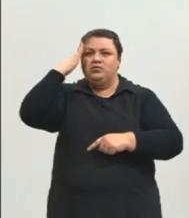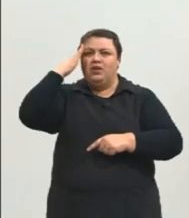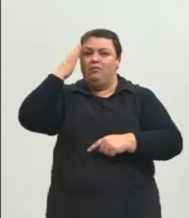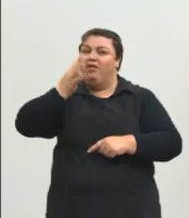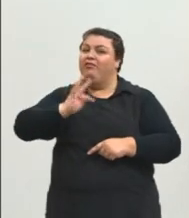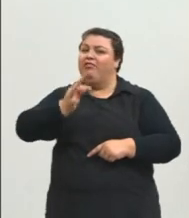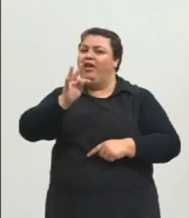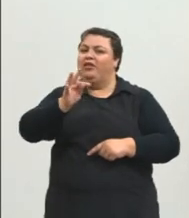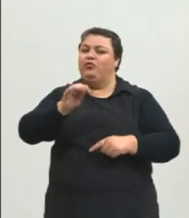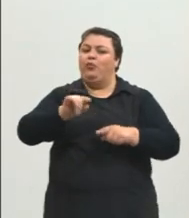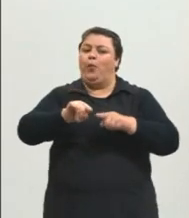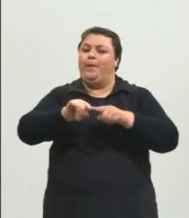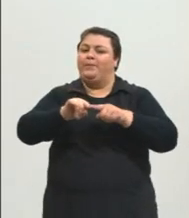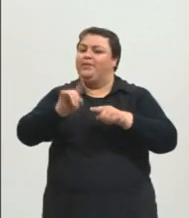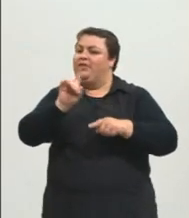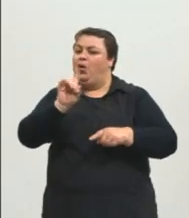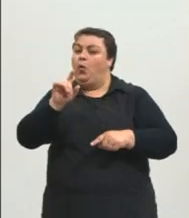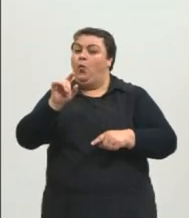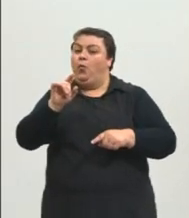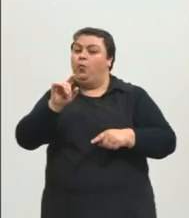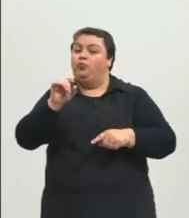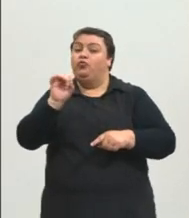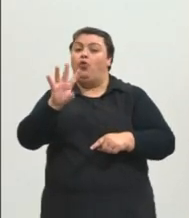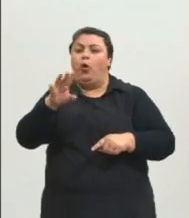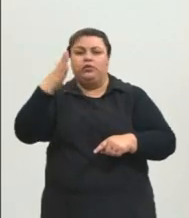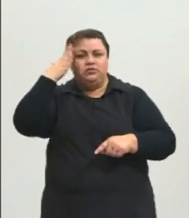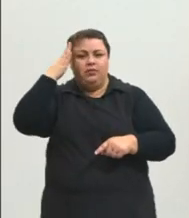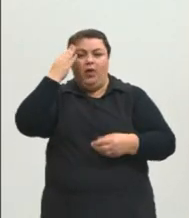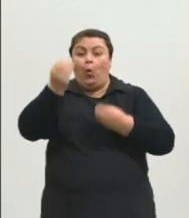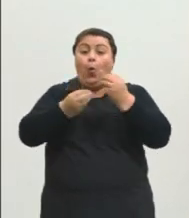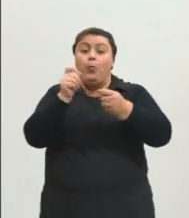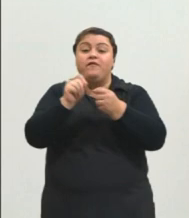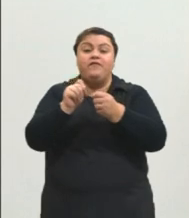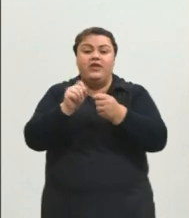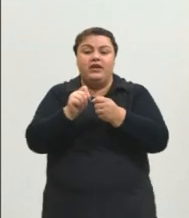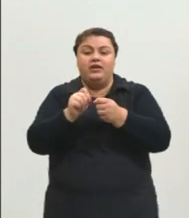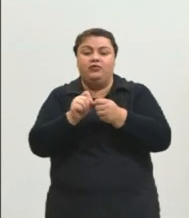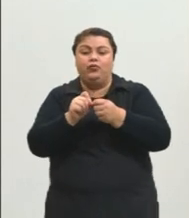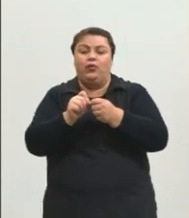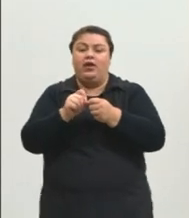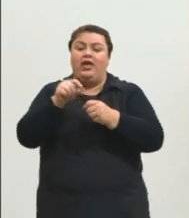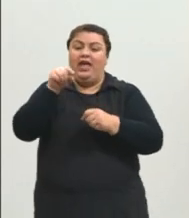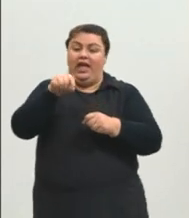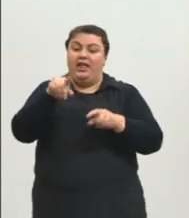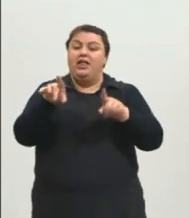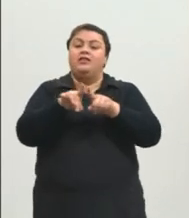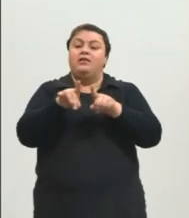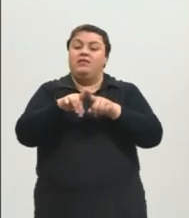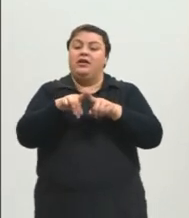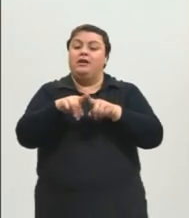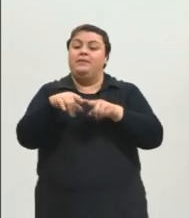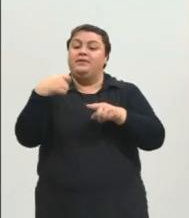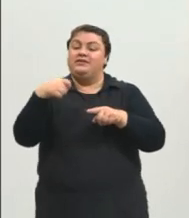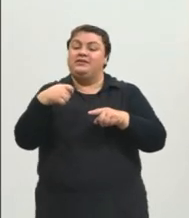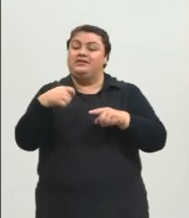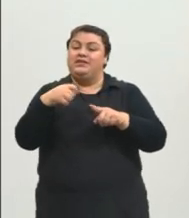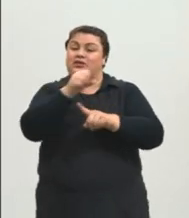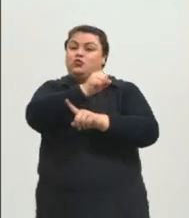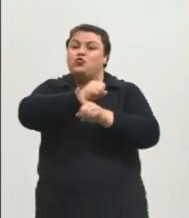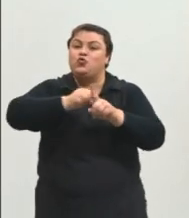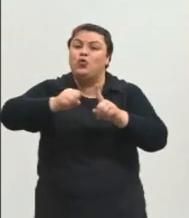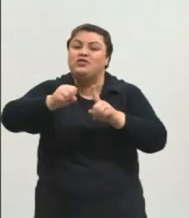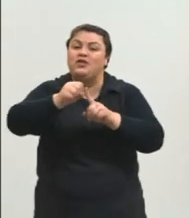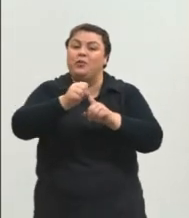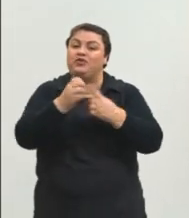Não basta eu saber como produzir a vacina. Essa vacina ela também precisa ser socialmente aceita. E para ela ser aceita